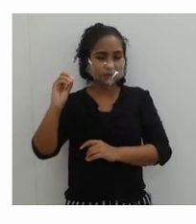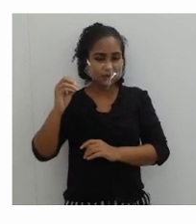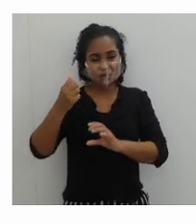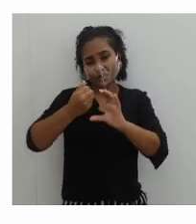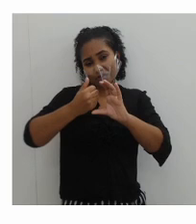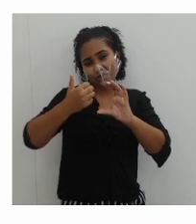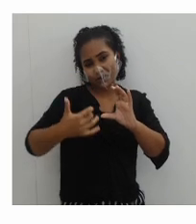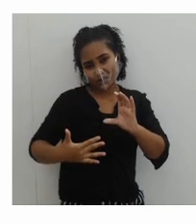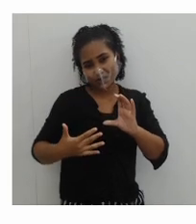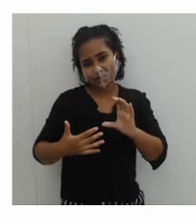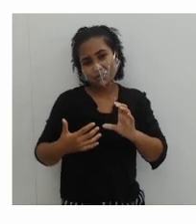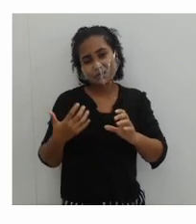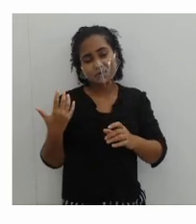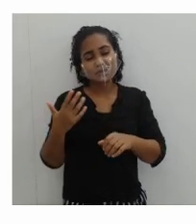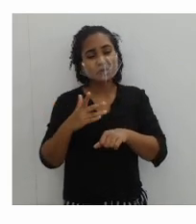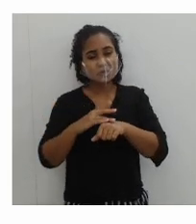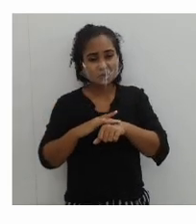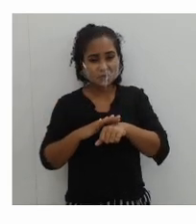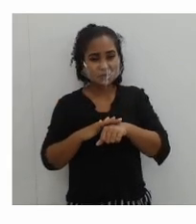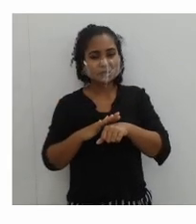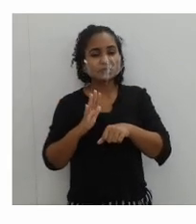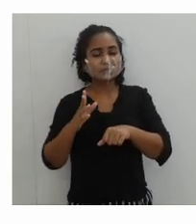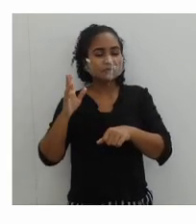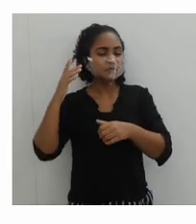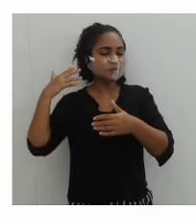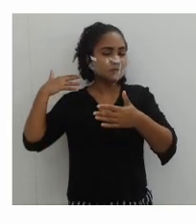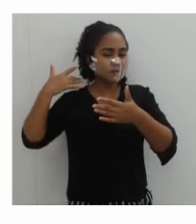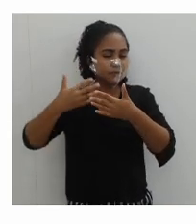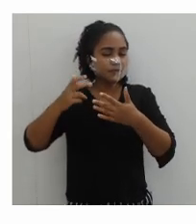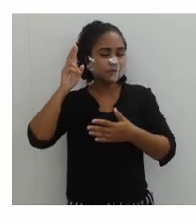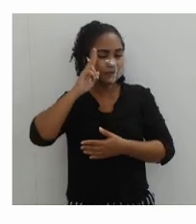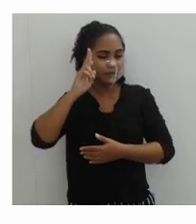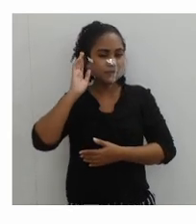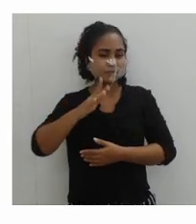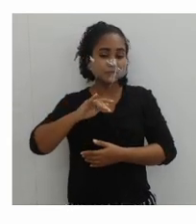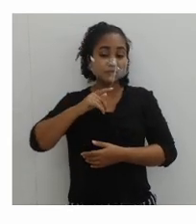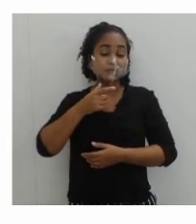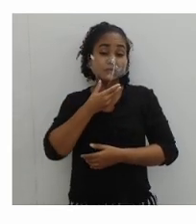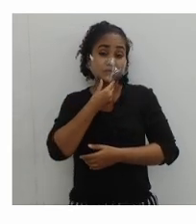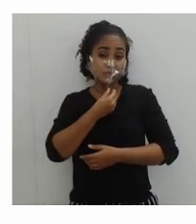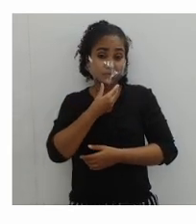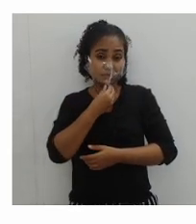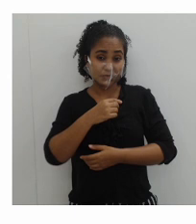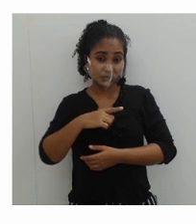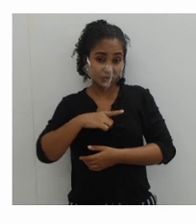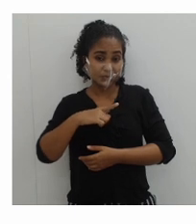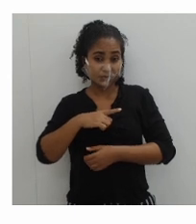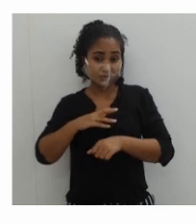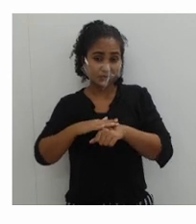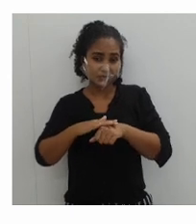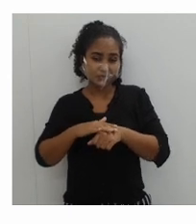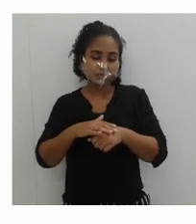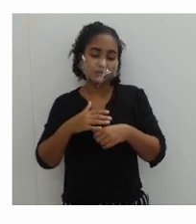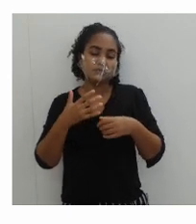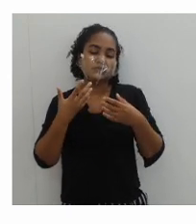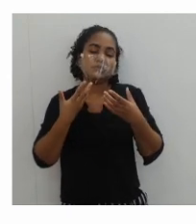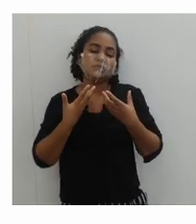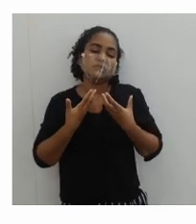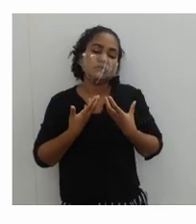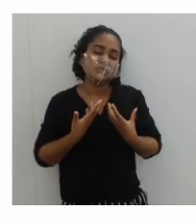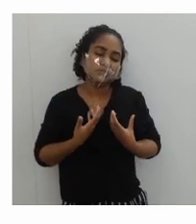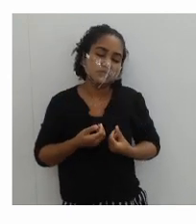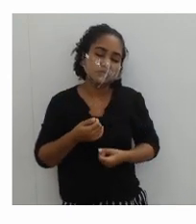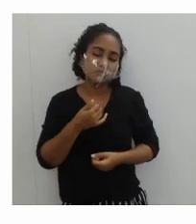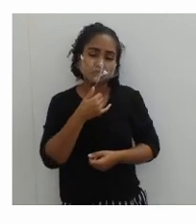uma pessoa com amarelão. Na historinha, é falado que Jeca Tatu, ele tinha amarelão. Por isso ele vivia mais